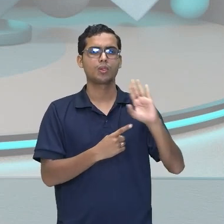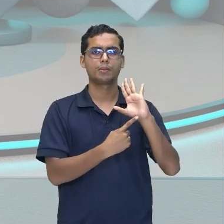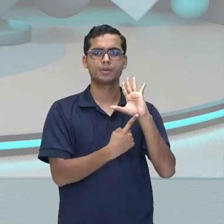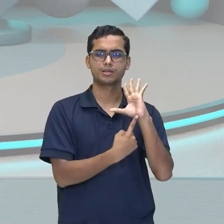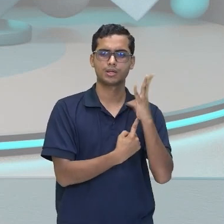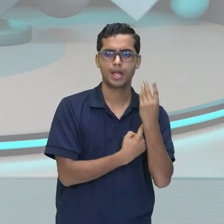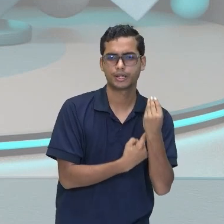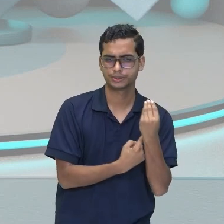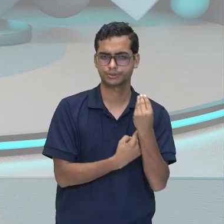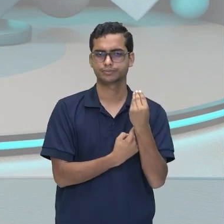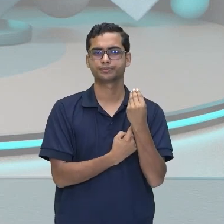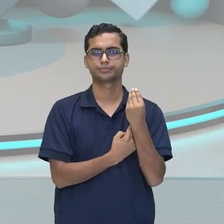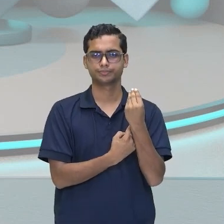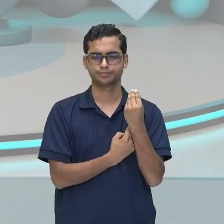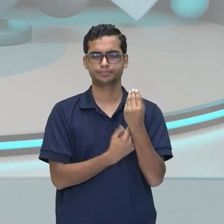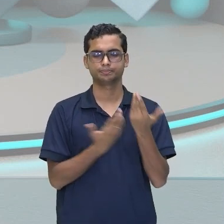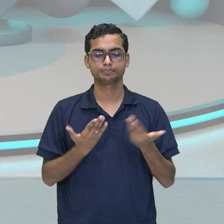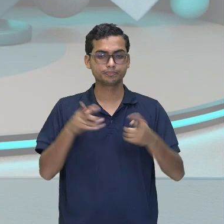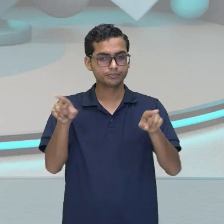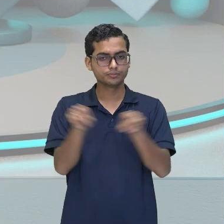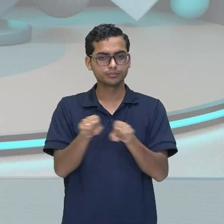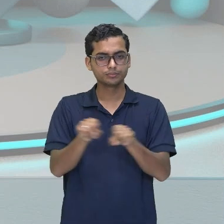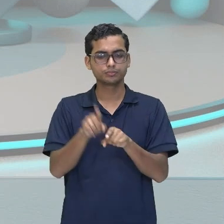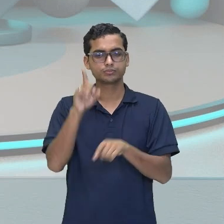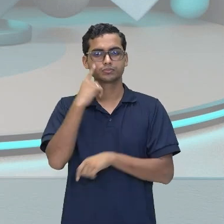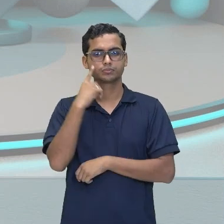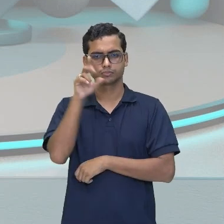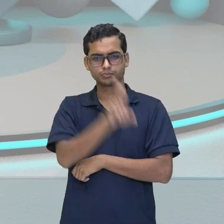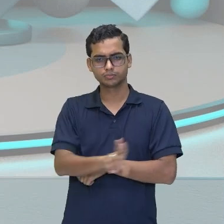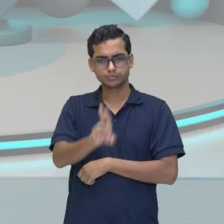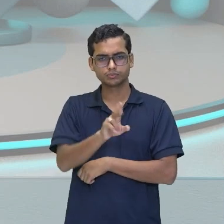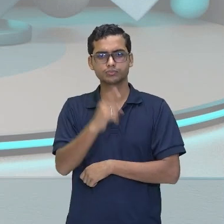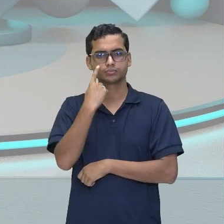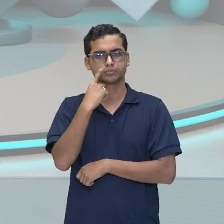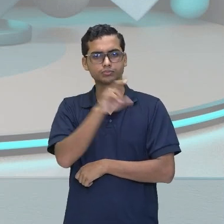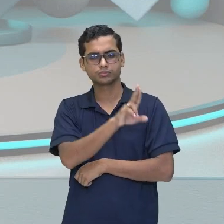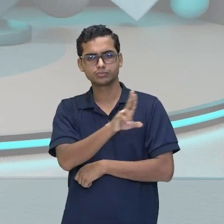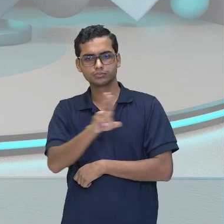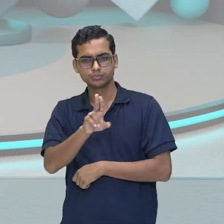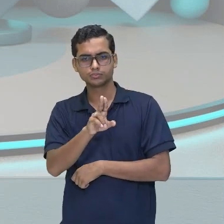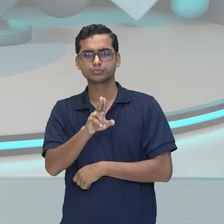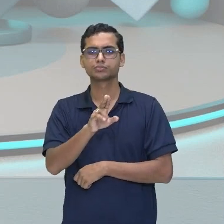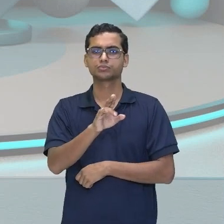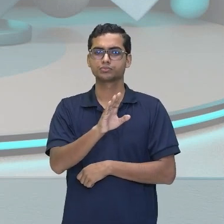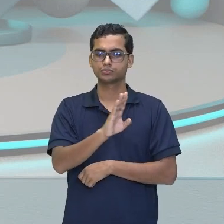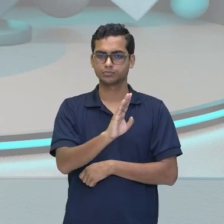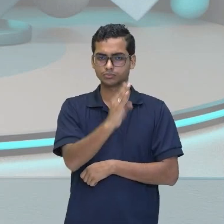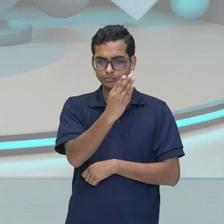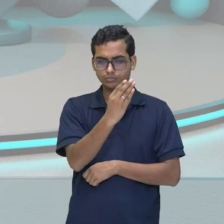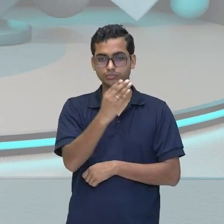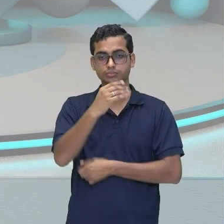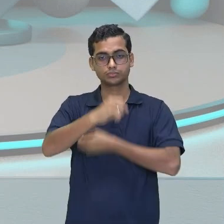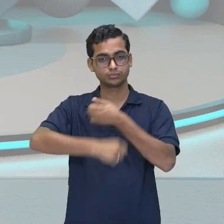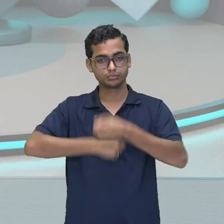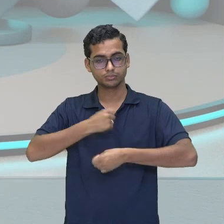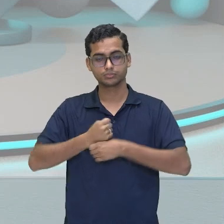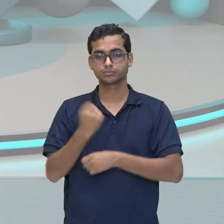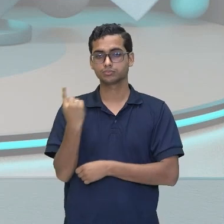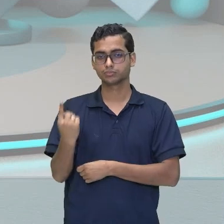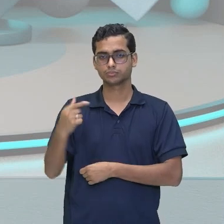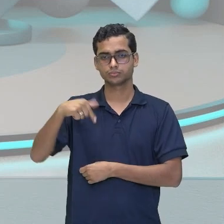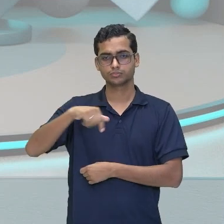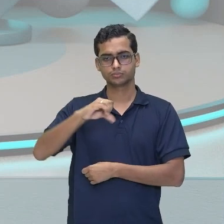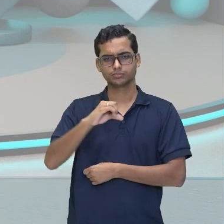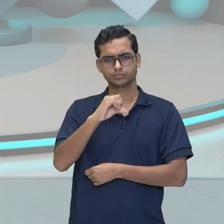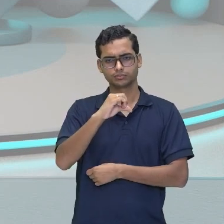artístico. Então, ele também assumiu ali um pseudônimo de Eumano Sadino. Em 1797,